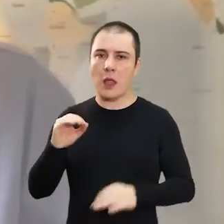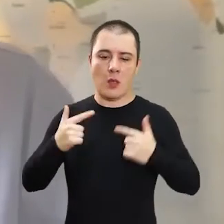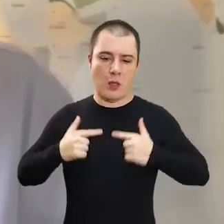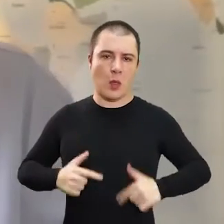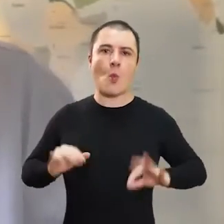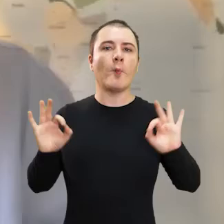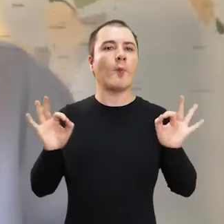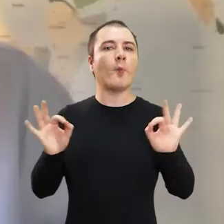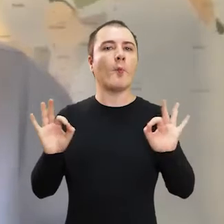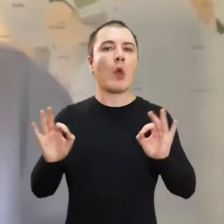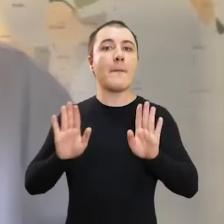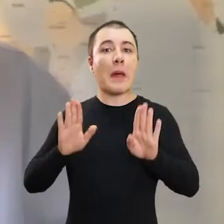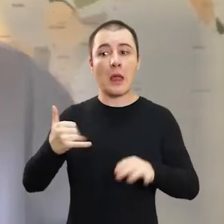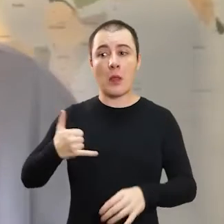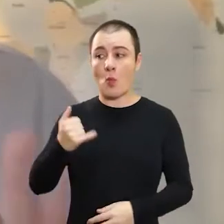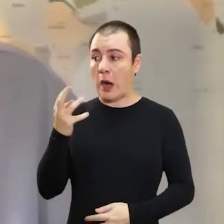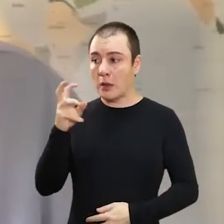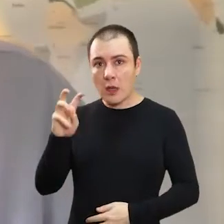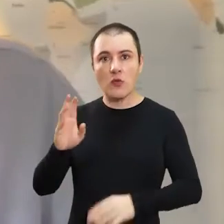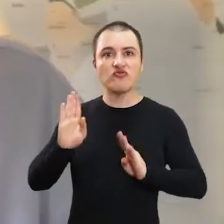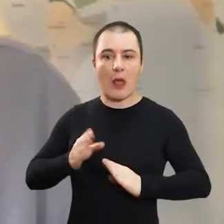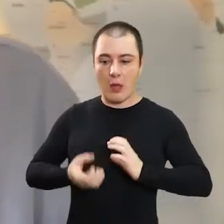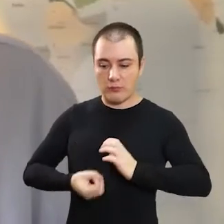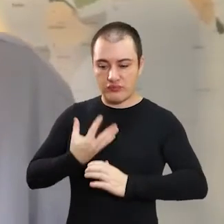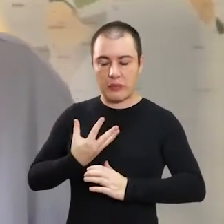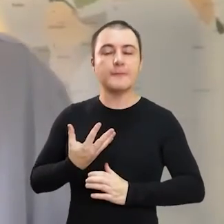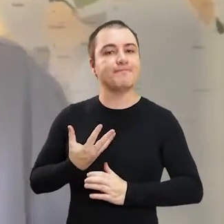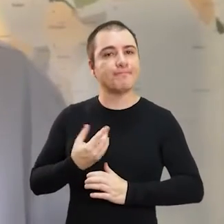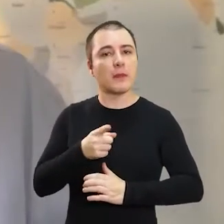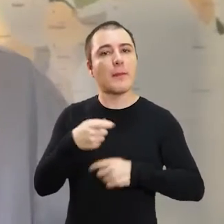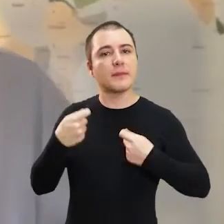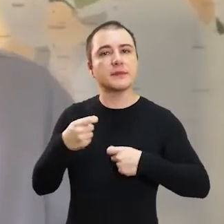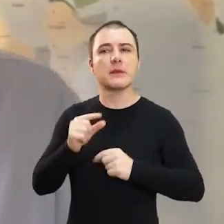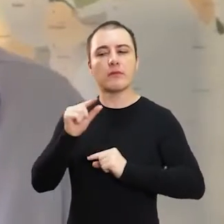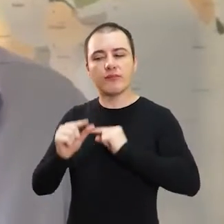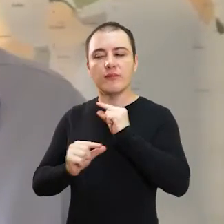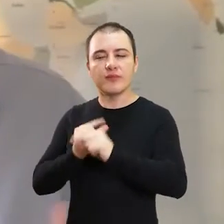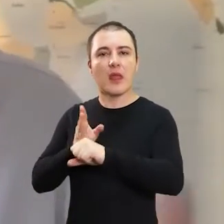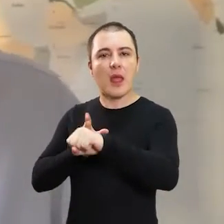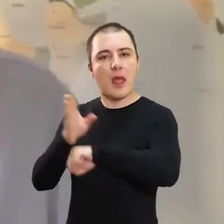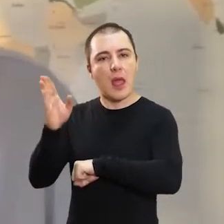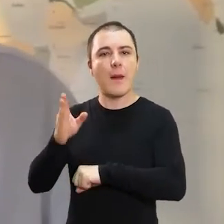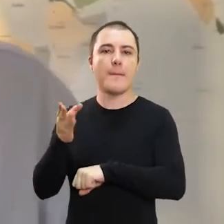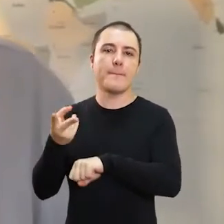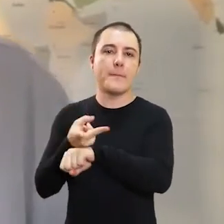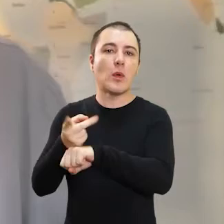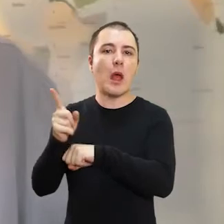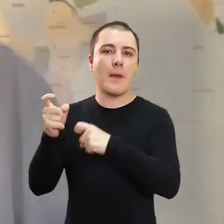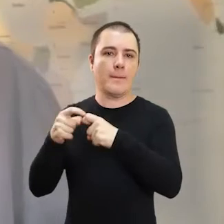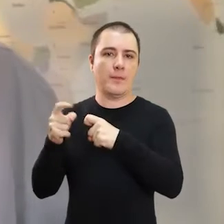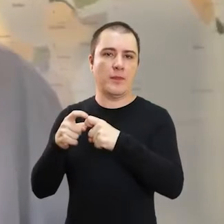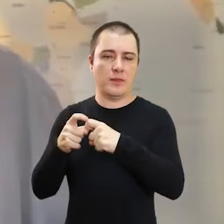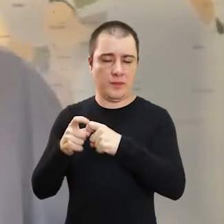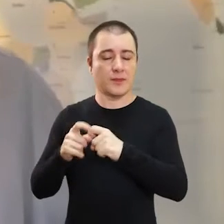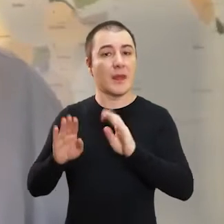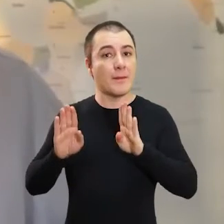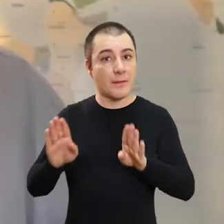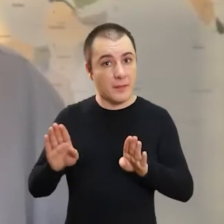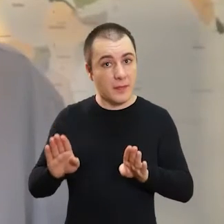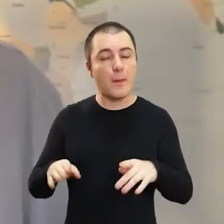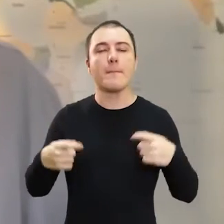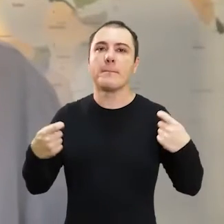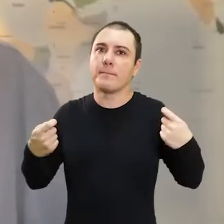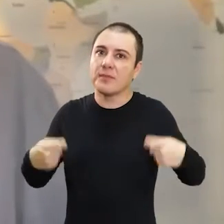ter com 45, então de vez em quando você deve procurar, né? Então, isso é uma regra geral, mas não